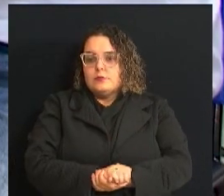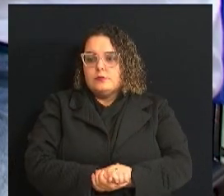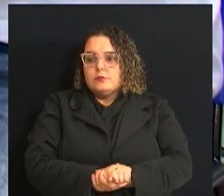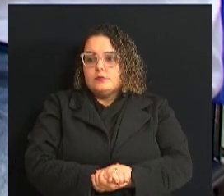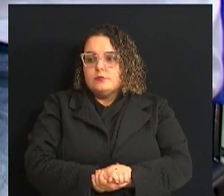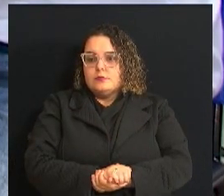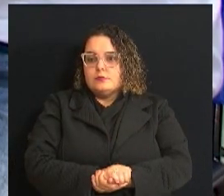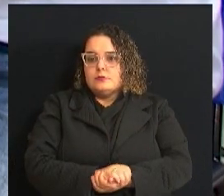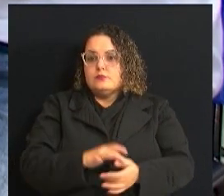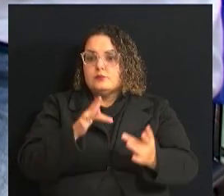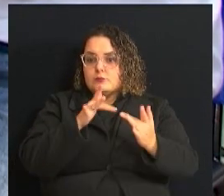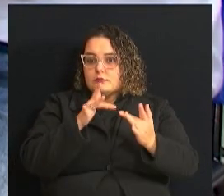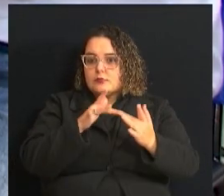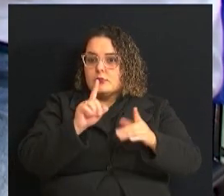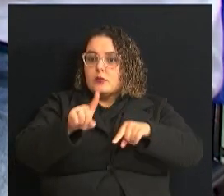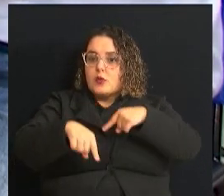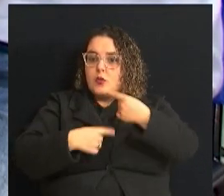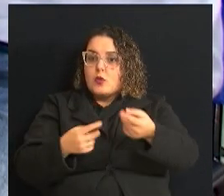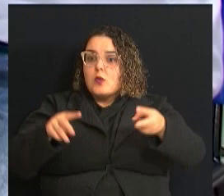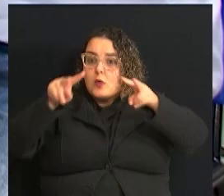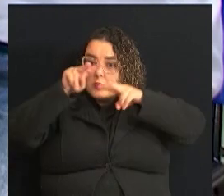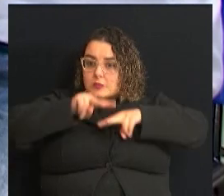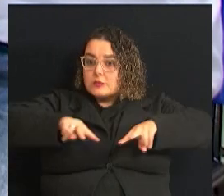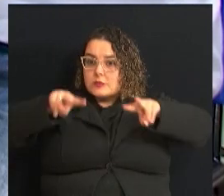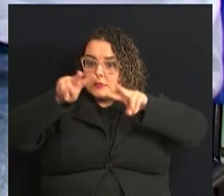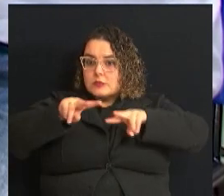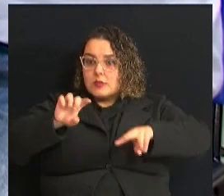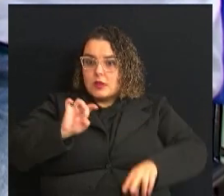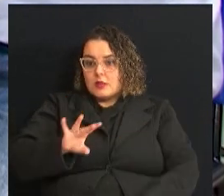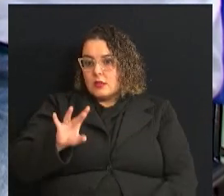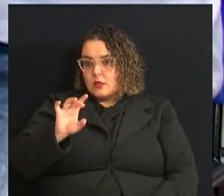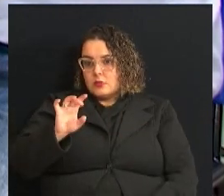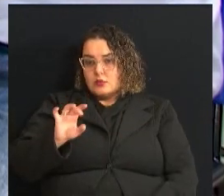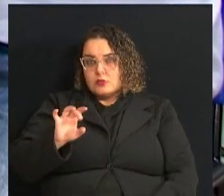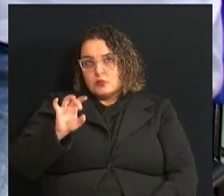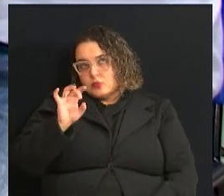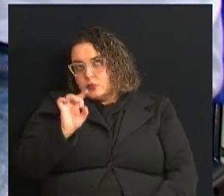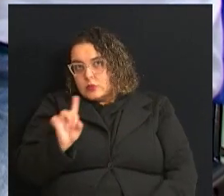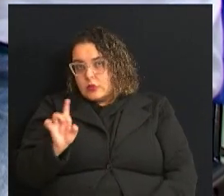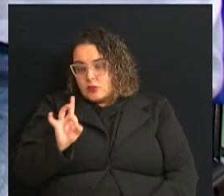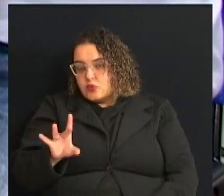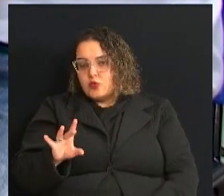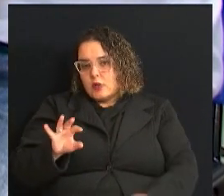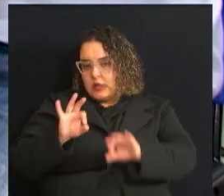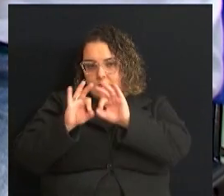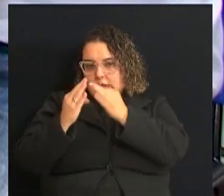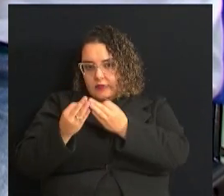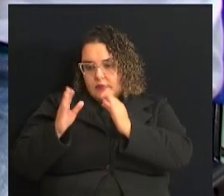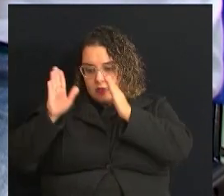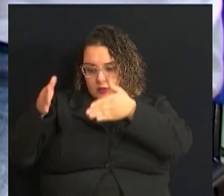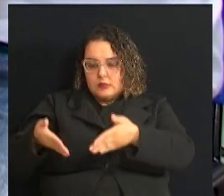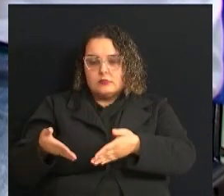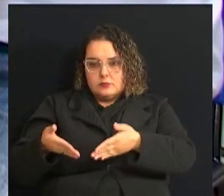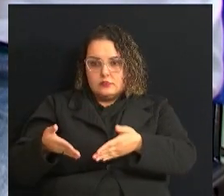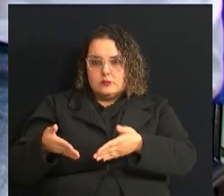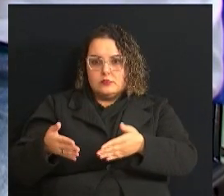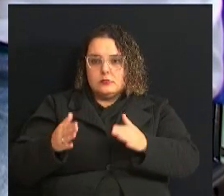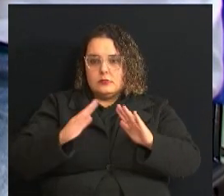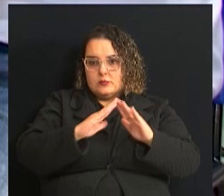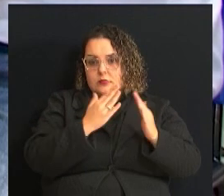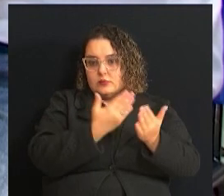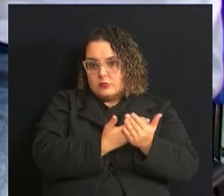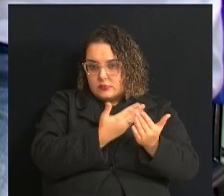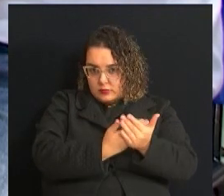ter contato com outras visões que não apenas aquela visão da família, né? Então a escola ela tem